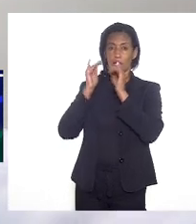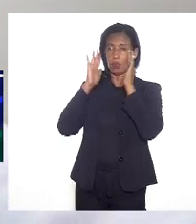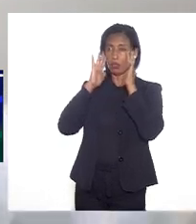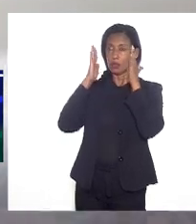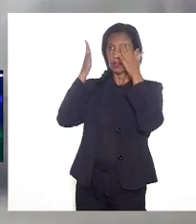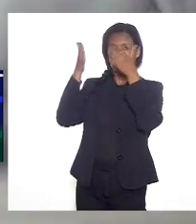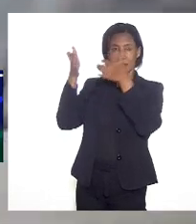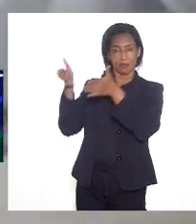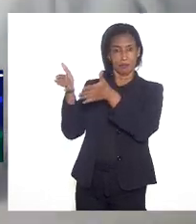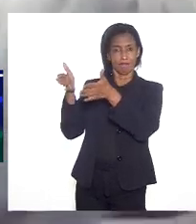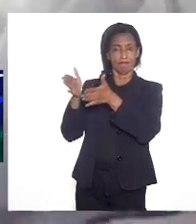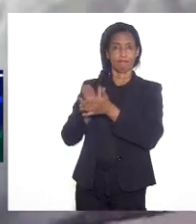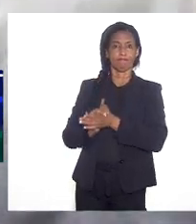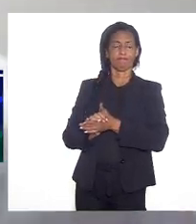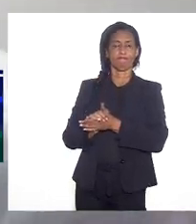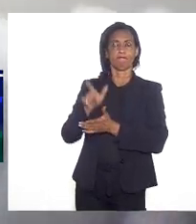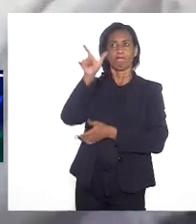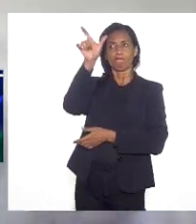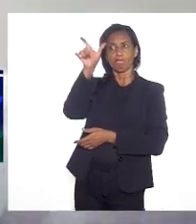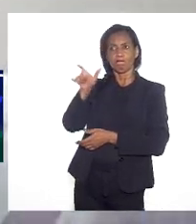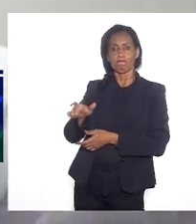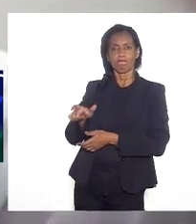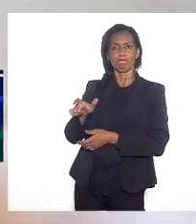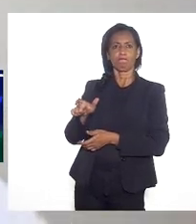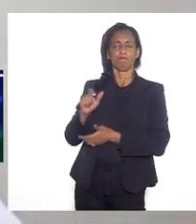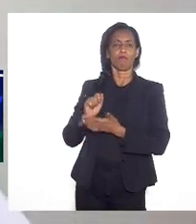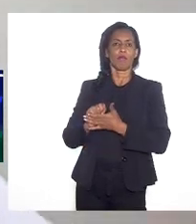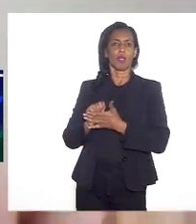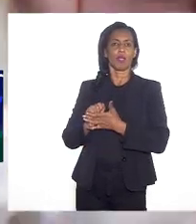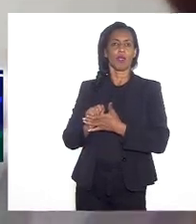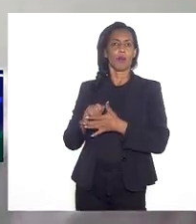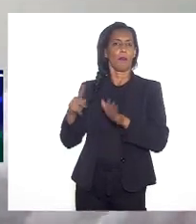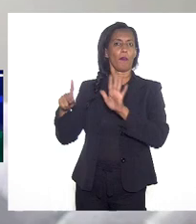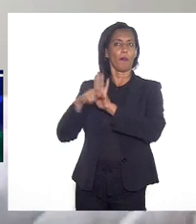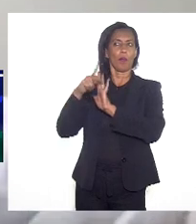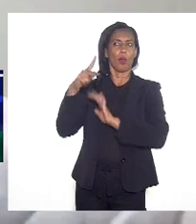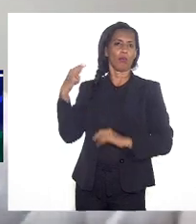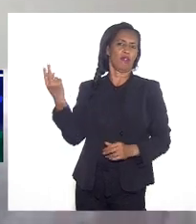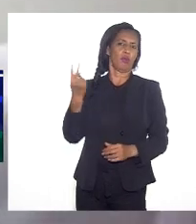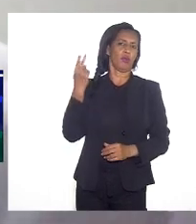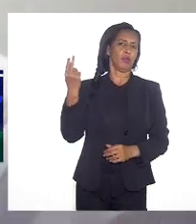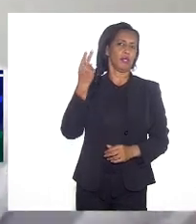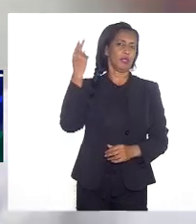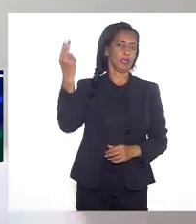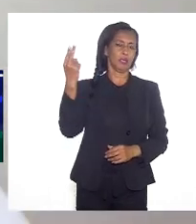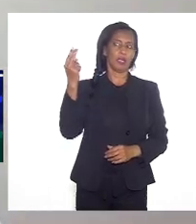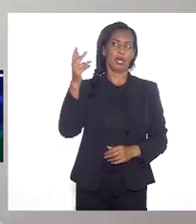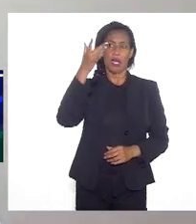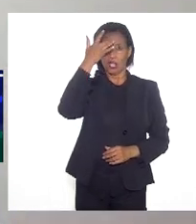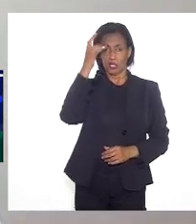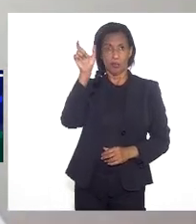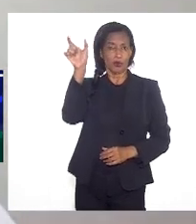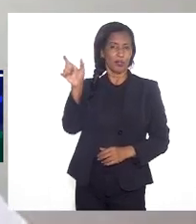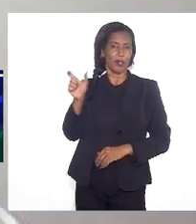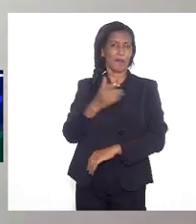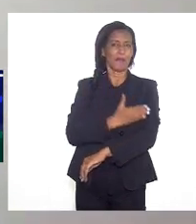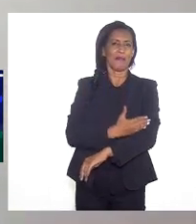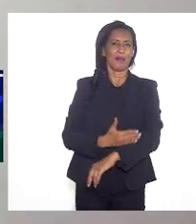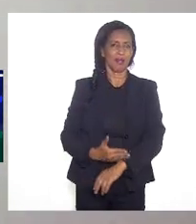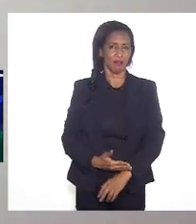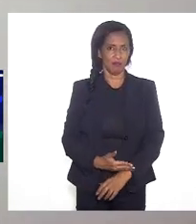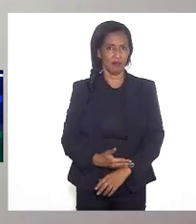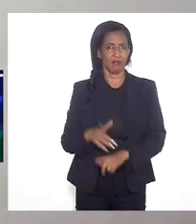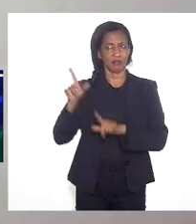muitas vezes, num padrão estético eurocentrado. Valoriza a branquitude. Quando a gente